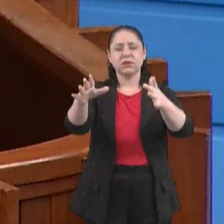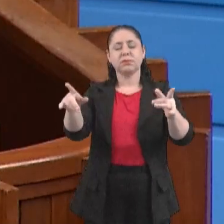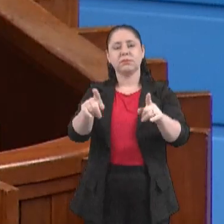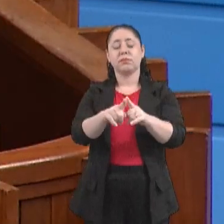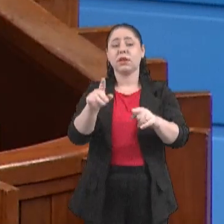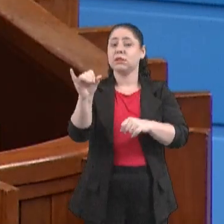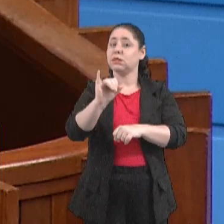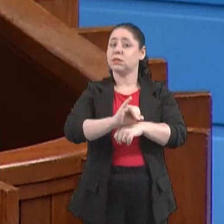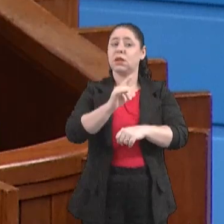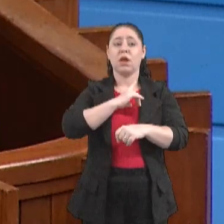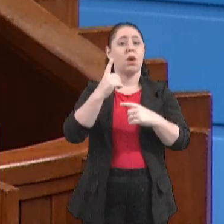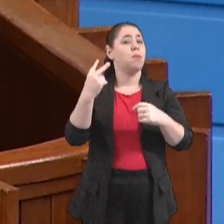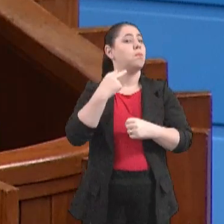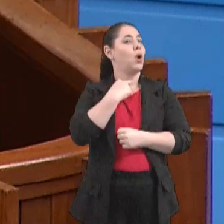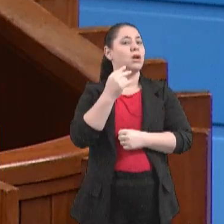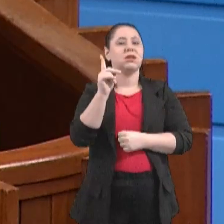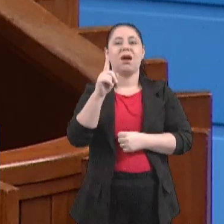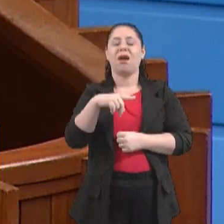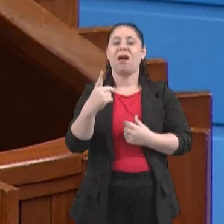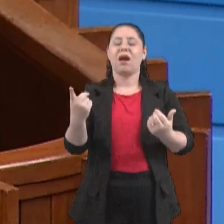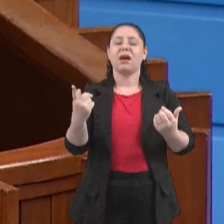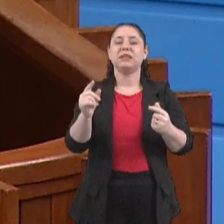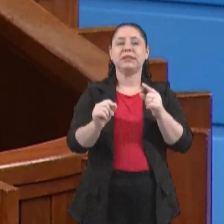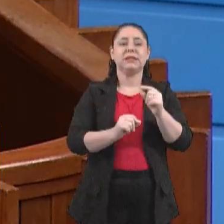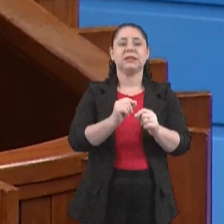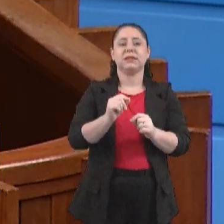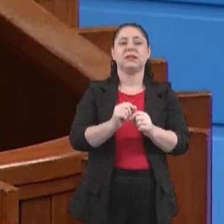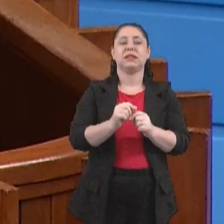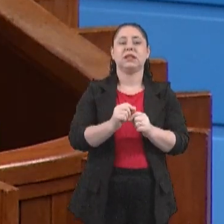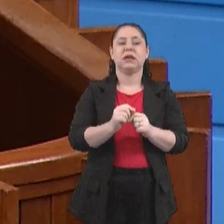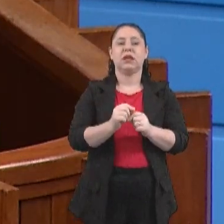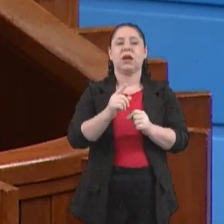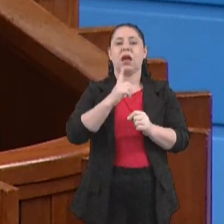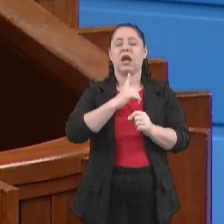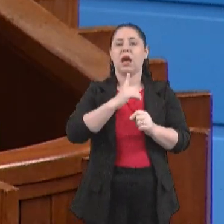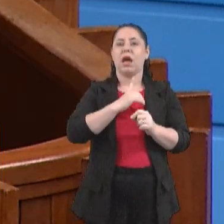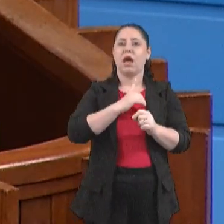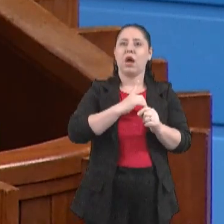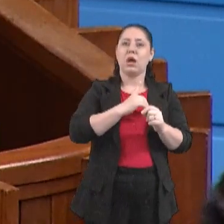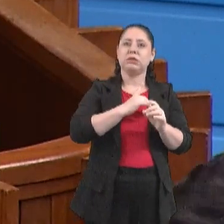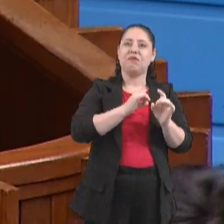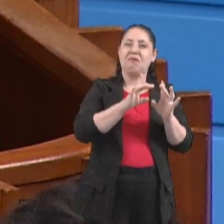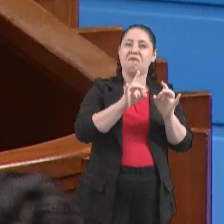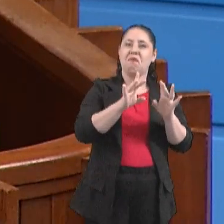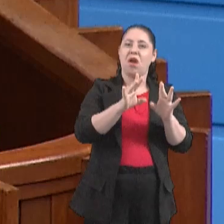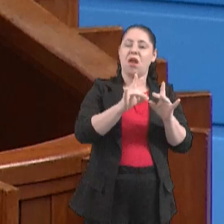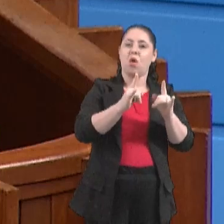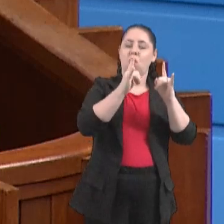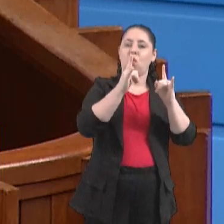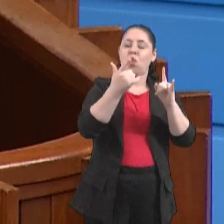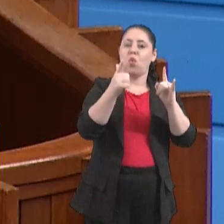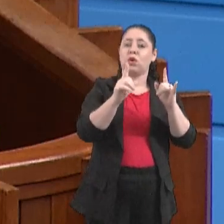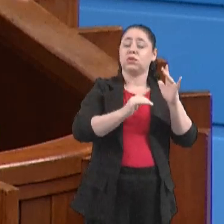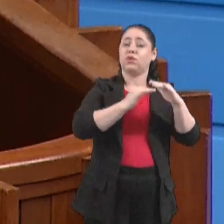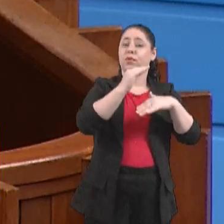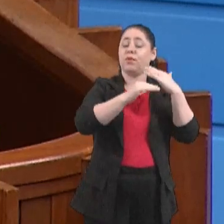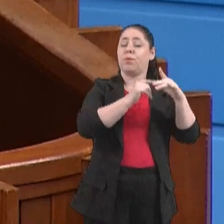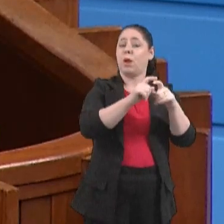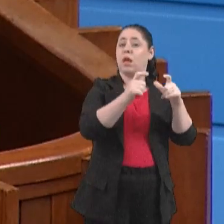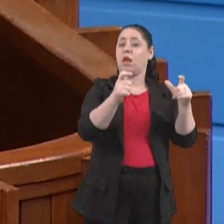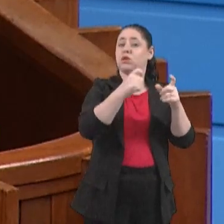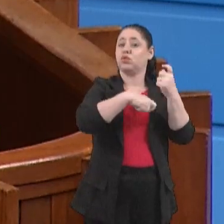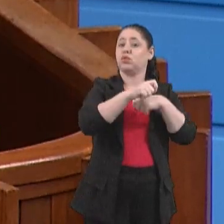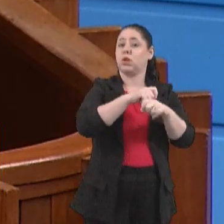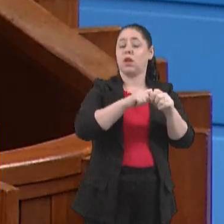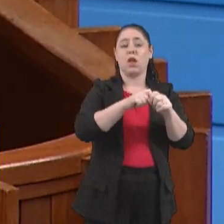a cidade ela não pode ficar à mercê da especulação imobiliária. Uma coisa é o desenvolvimento, o crescimento,